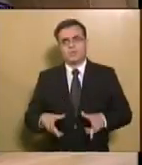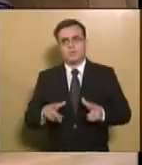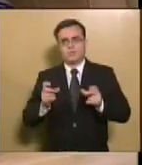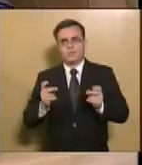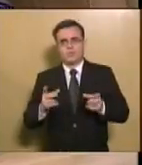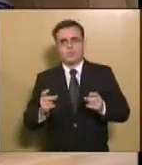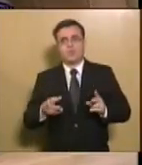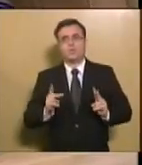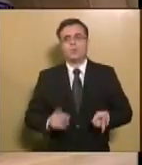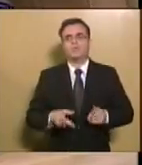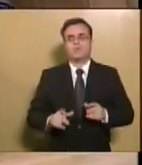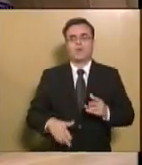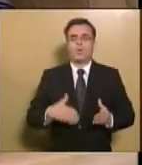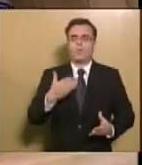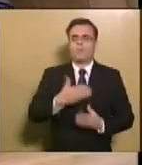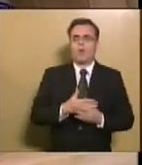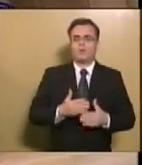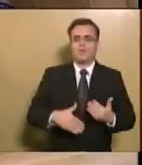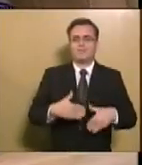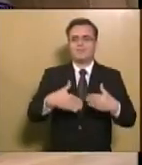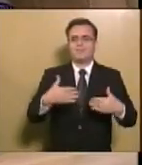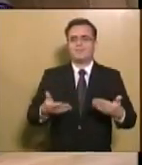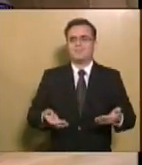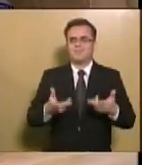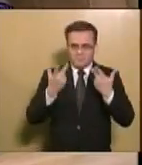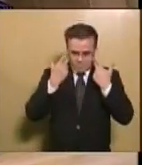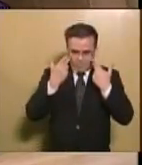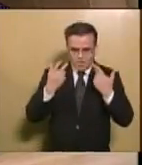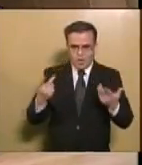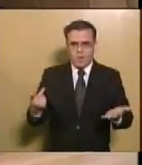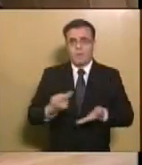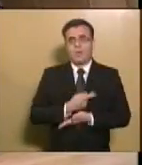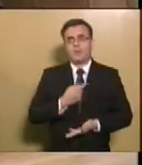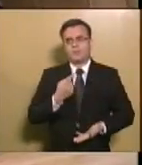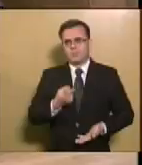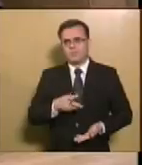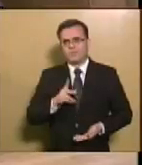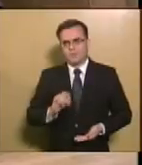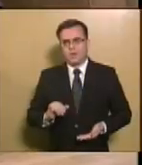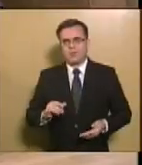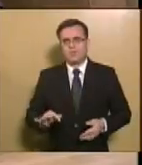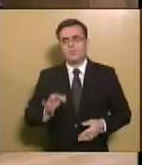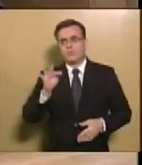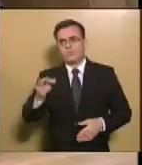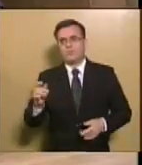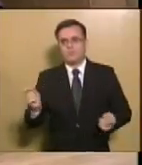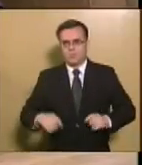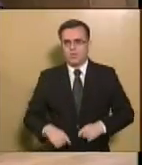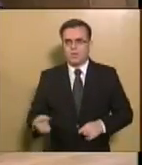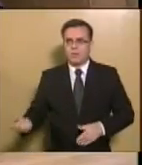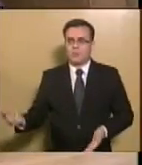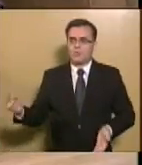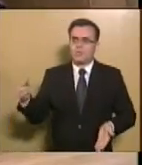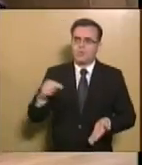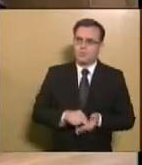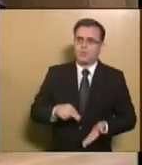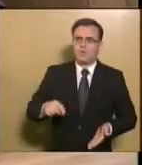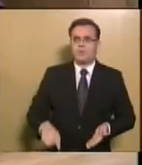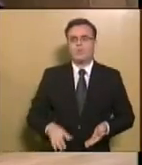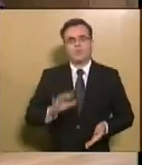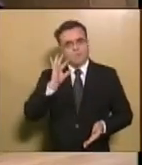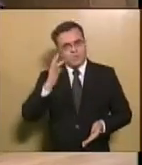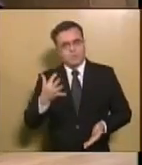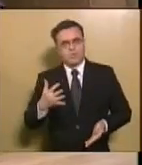e continuar o processo para que isso aconteça. Com certeza, mais cedo ou mais tarde, vai vir parar nesta casa e a gente vai ter que